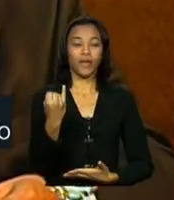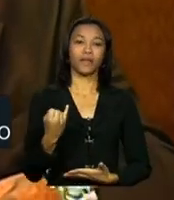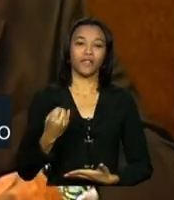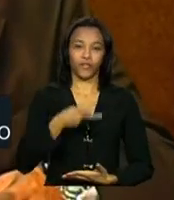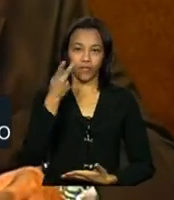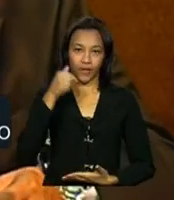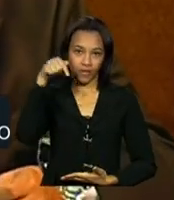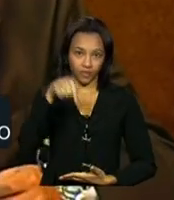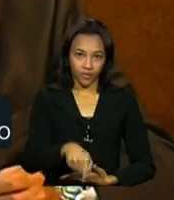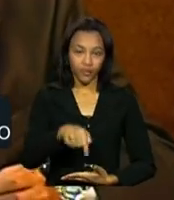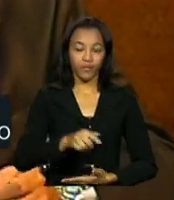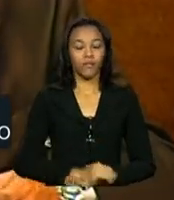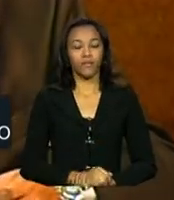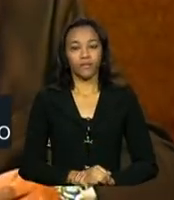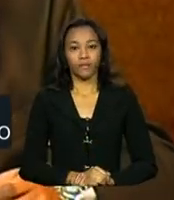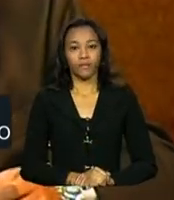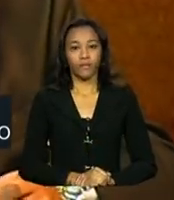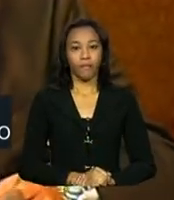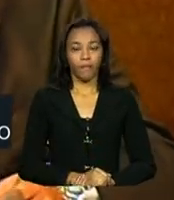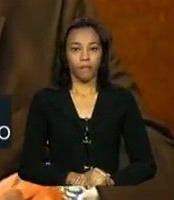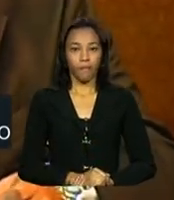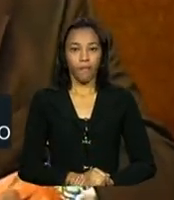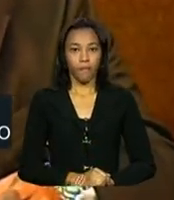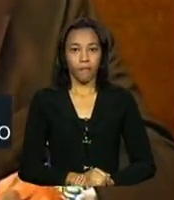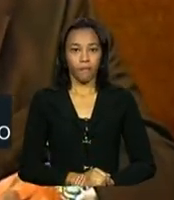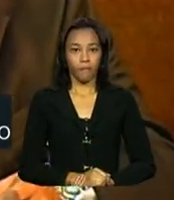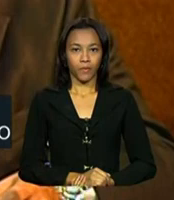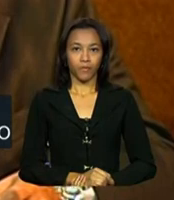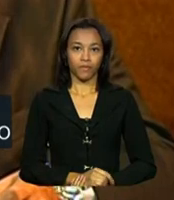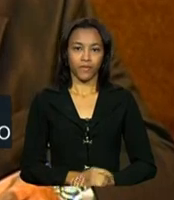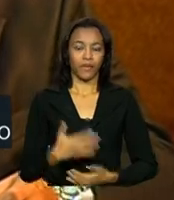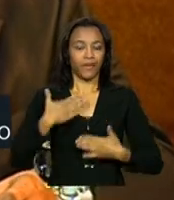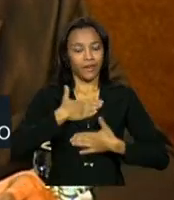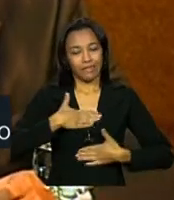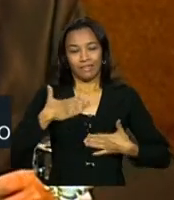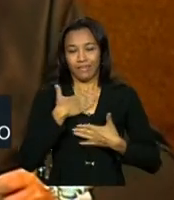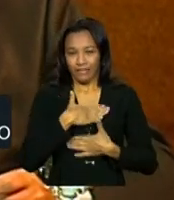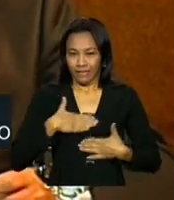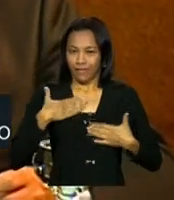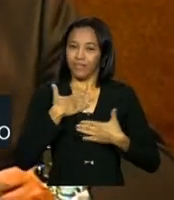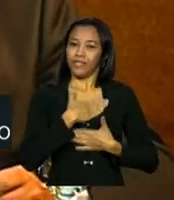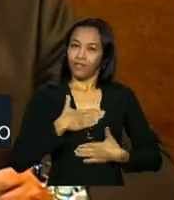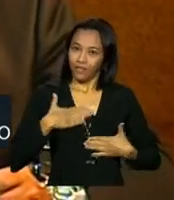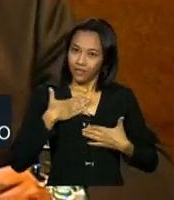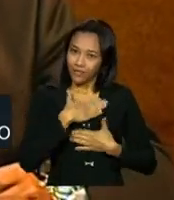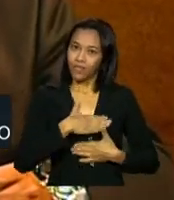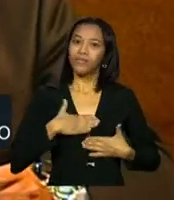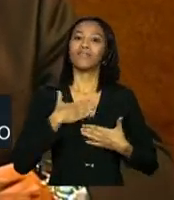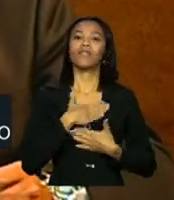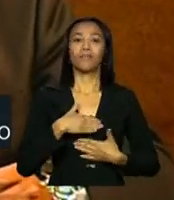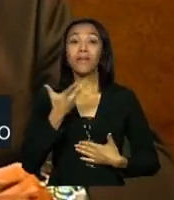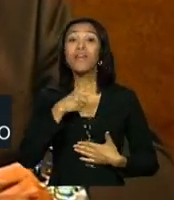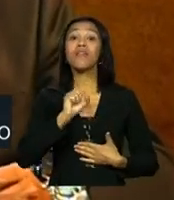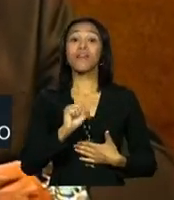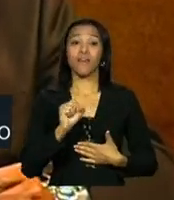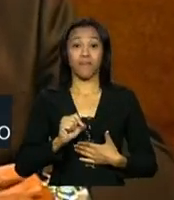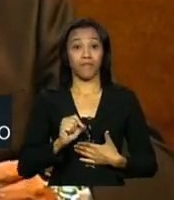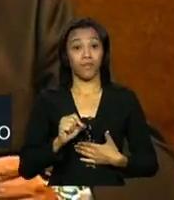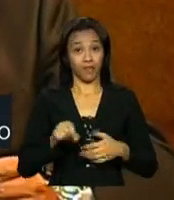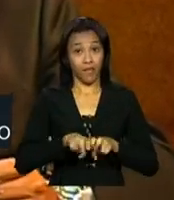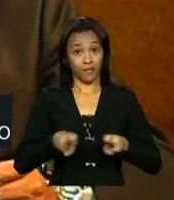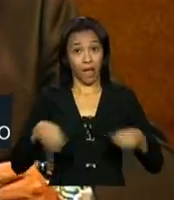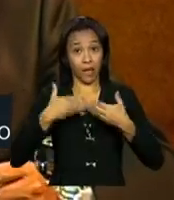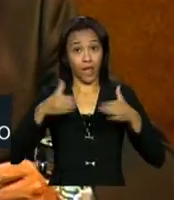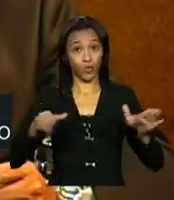falar aqui eh e com grande satisfação que participou da mesa da abertura